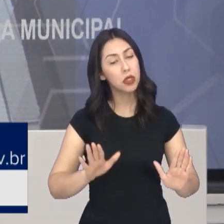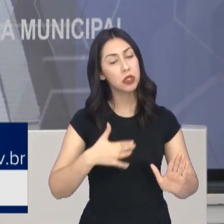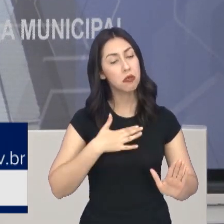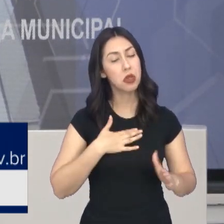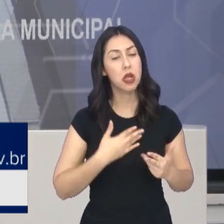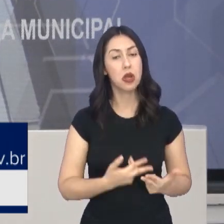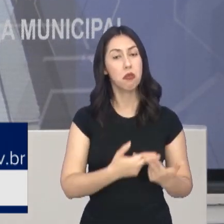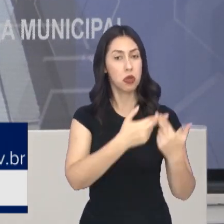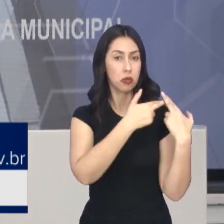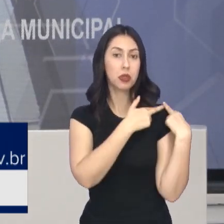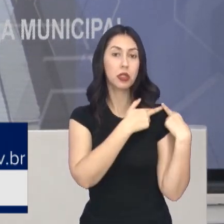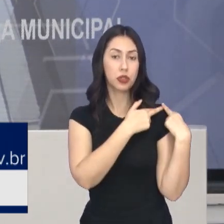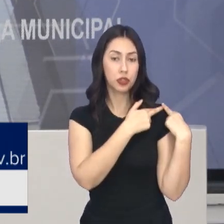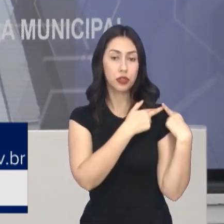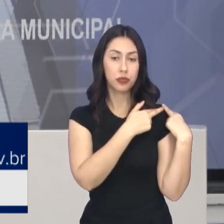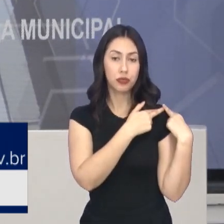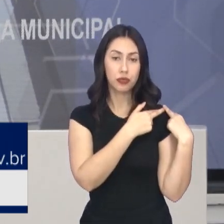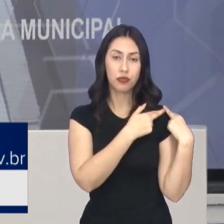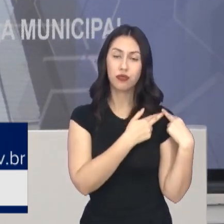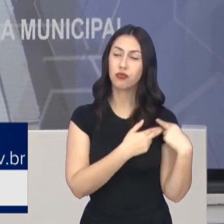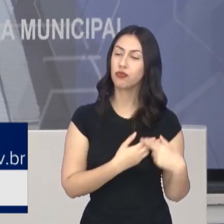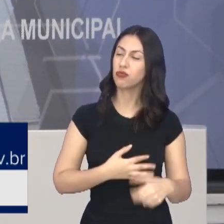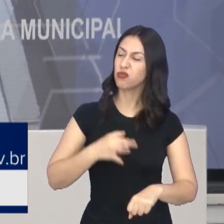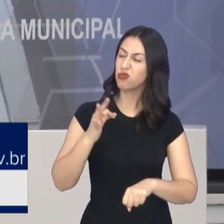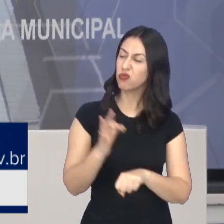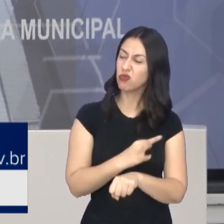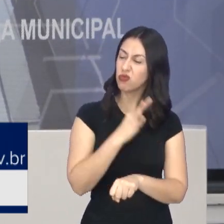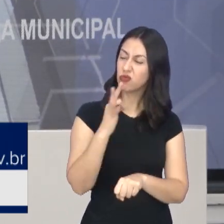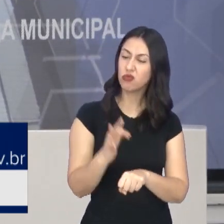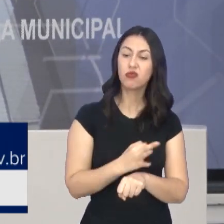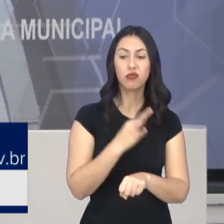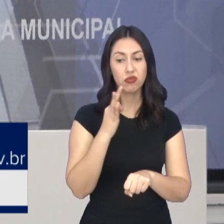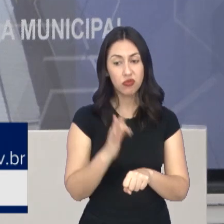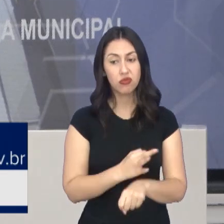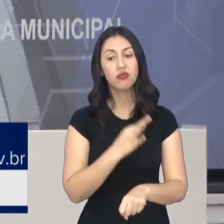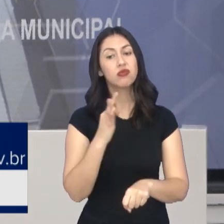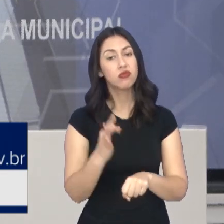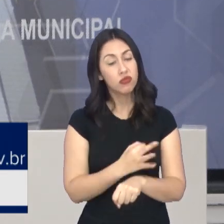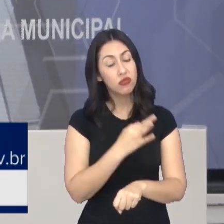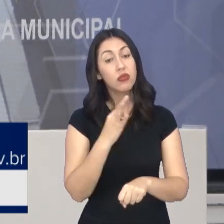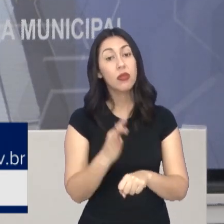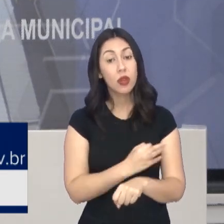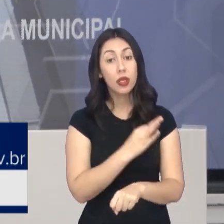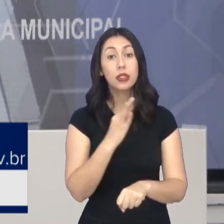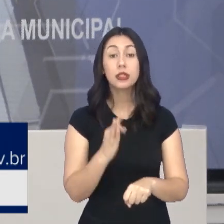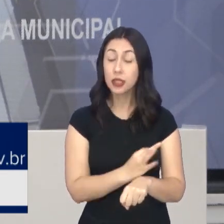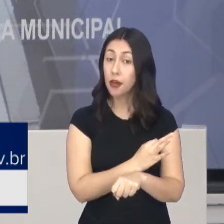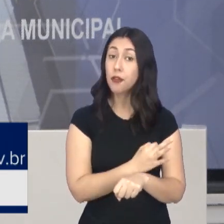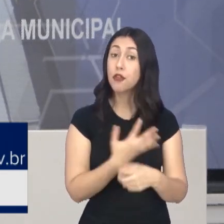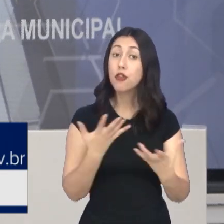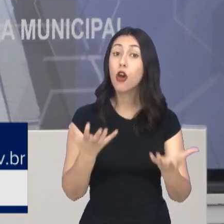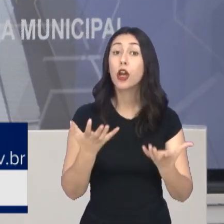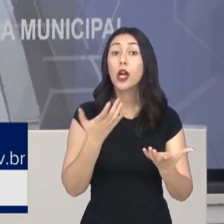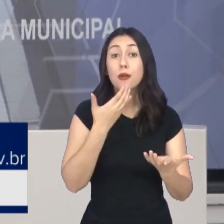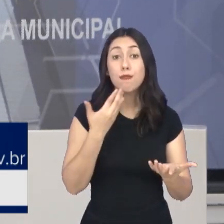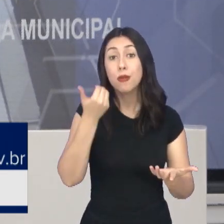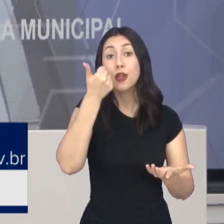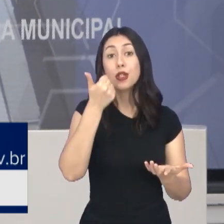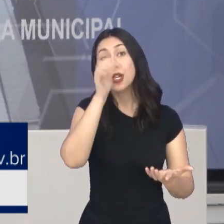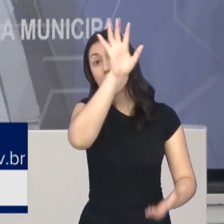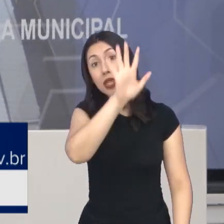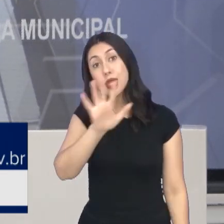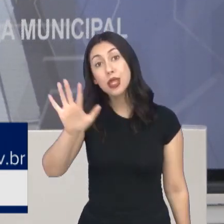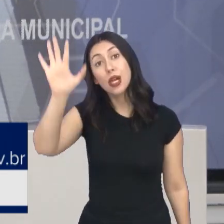do vereador Roberto Chagas, incansável, essa é a palavra, incansável por busca de melhorias dentro da